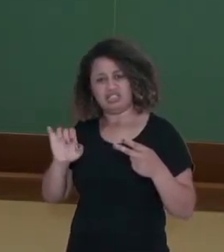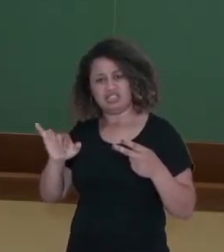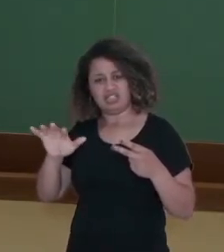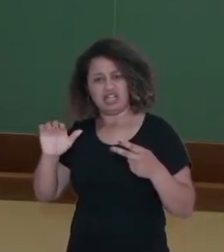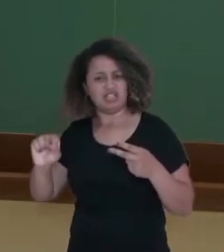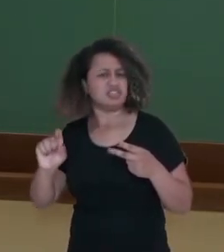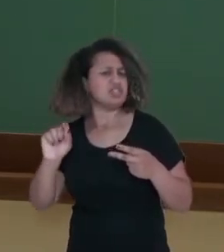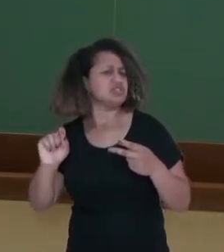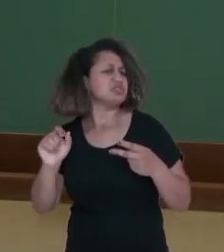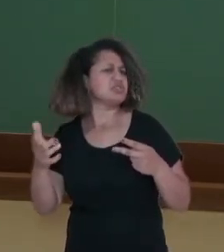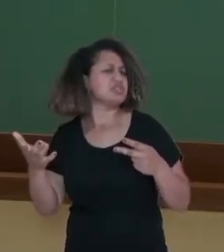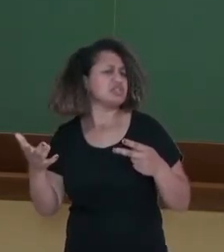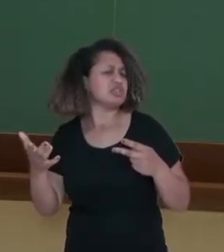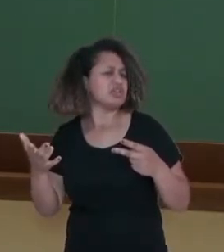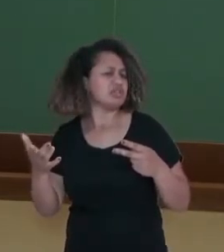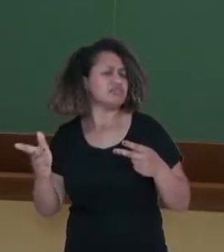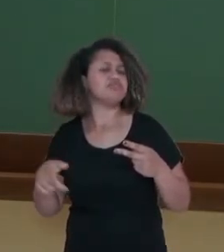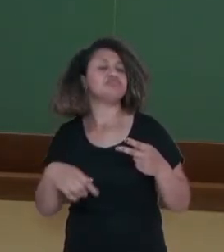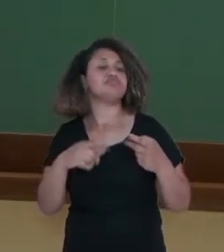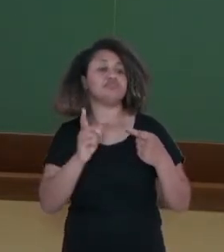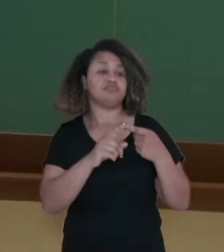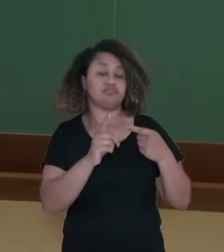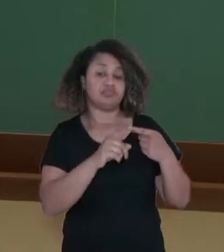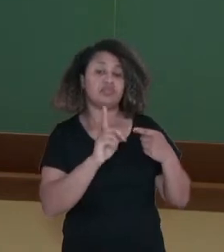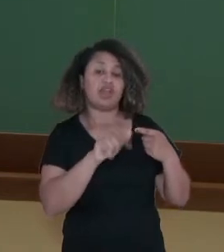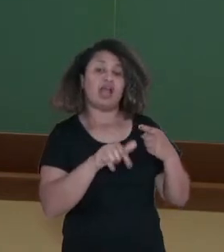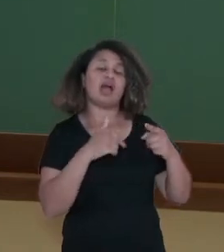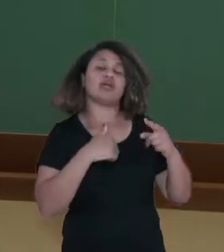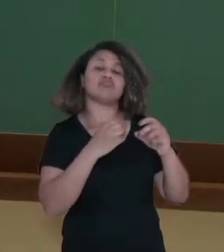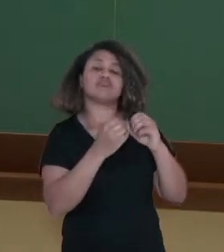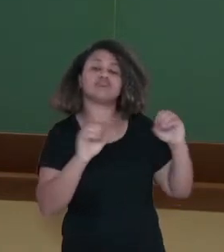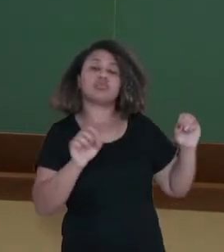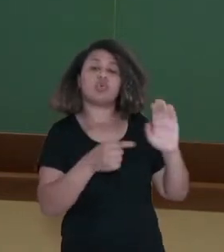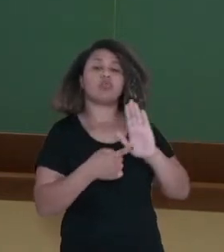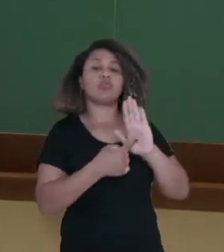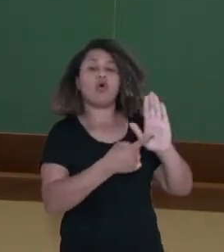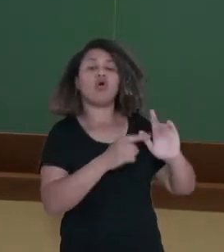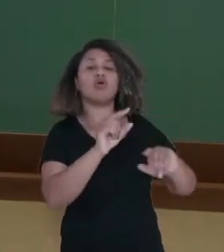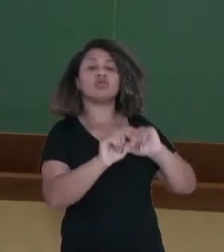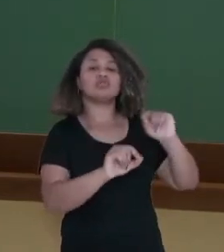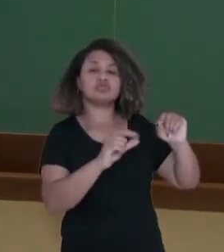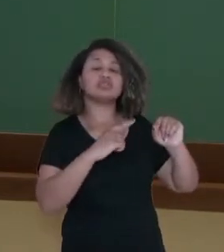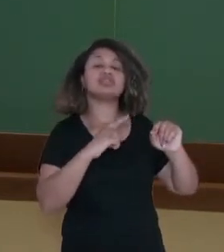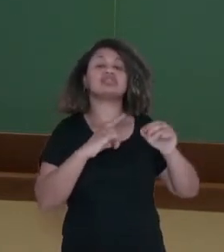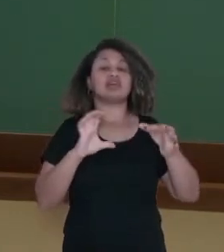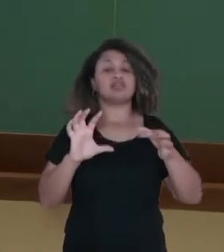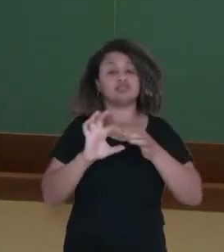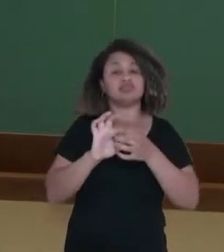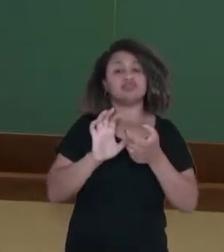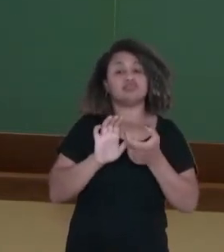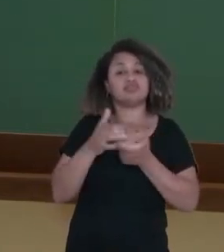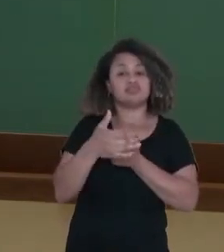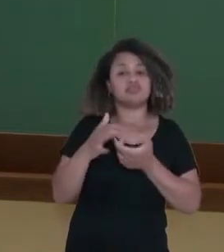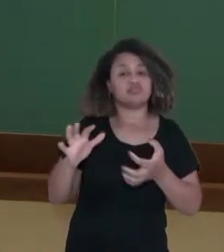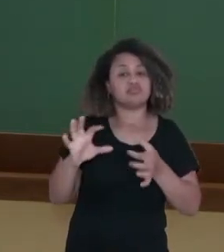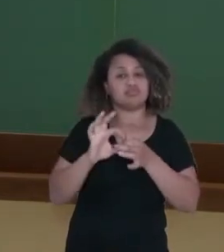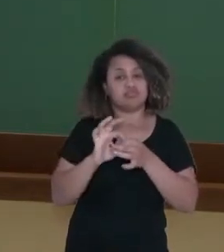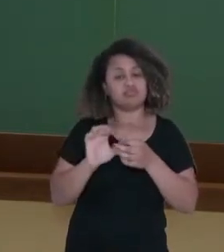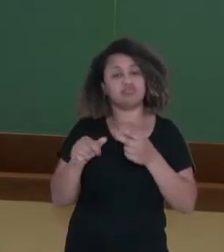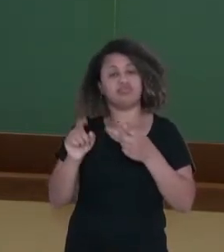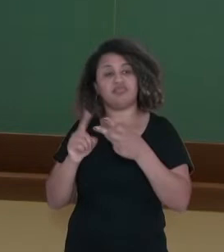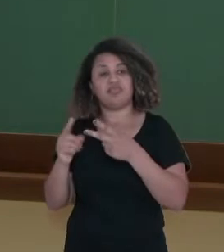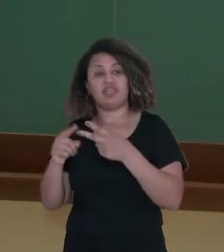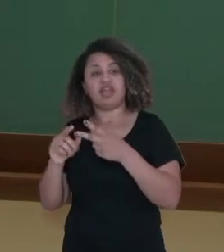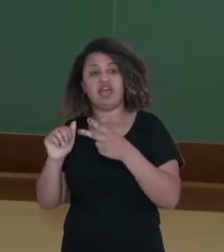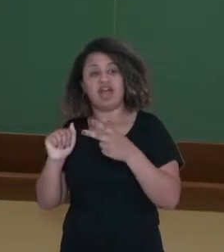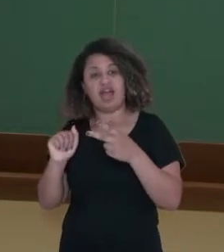gente aprofundar, sindética é quando a oração apresenta uma daquelas conjunções que nós vimos. A sindética,